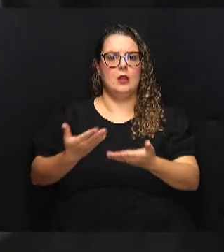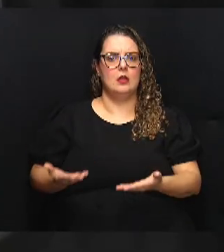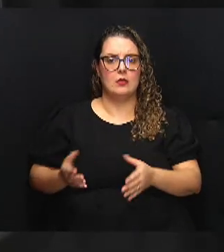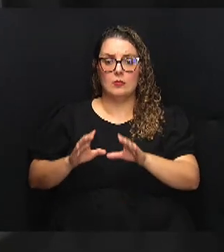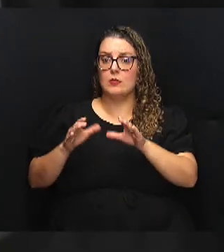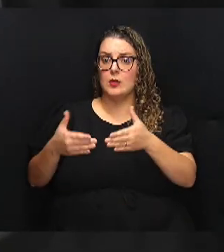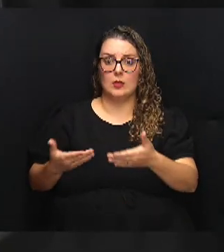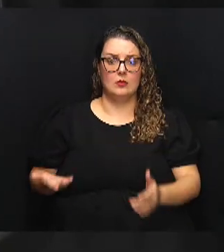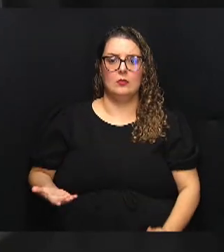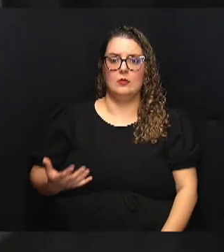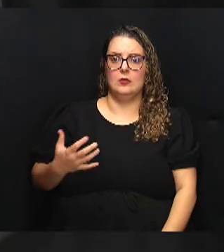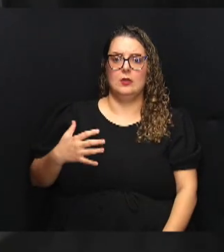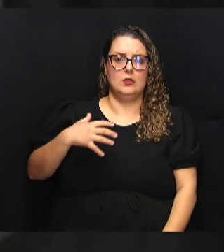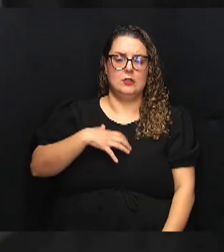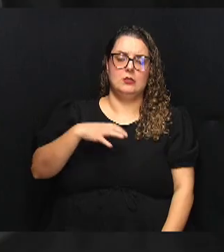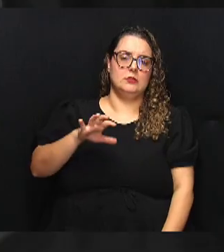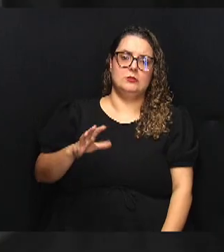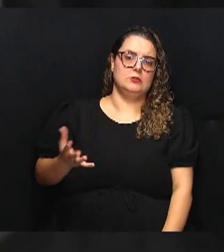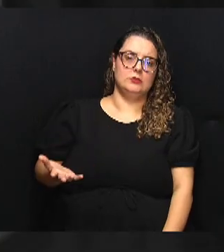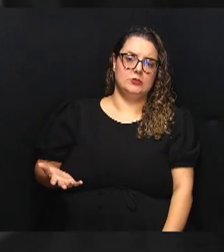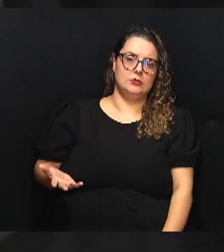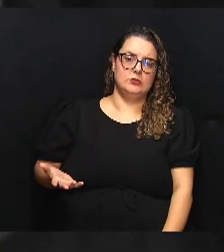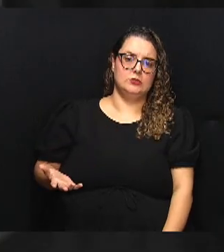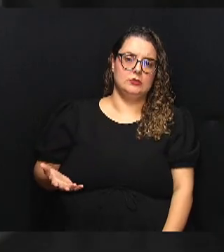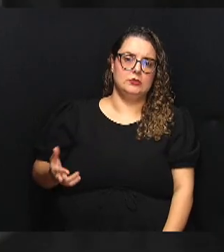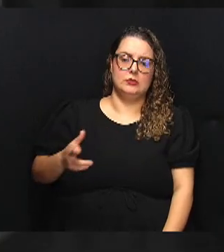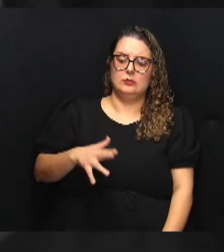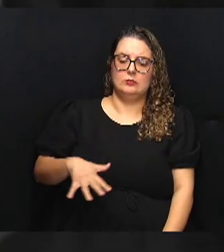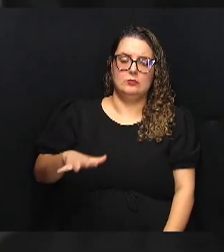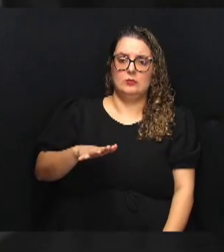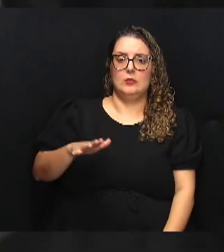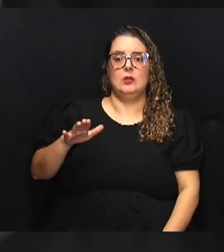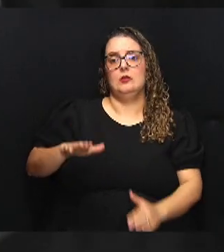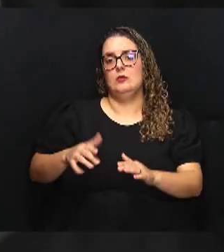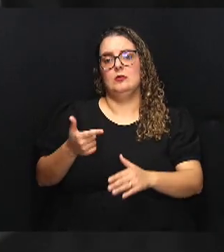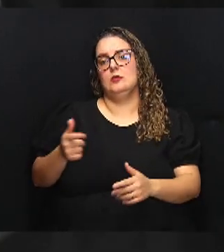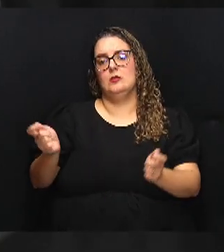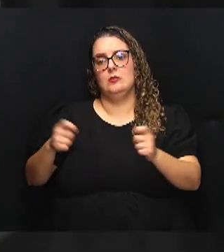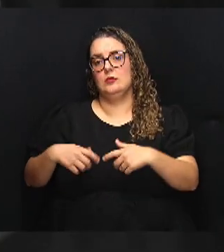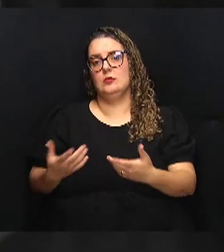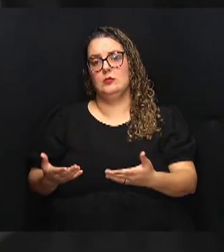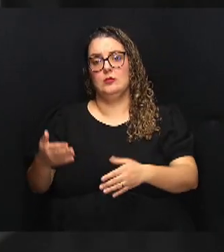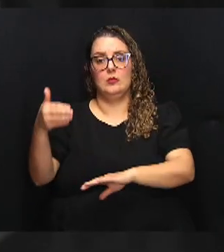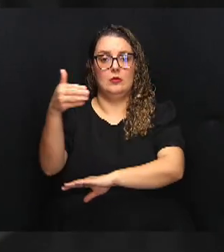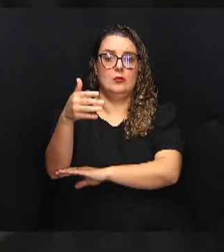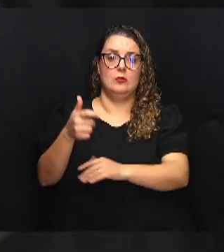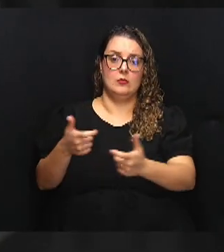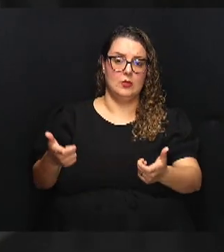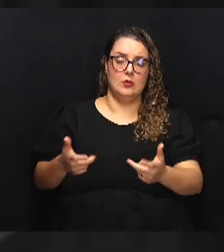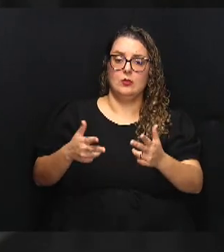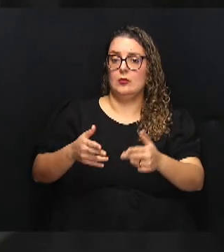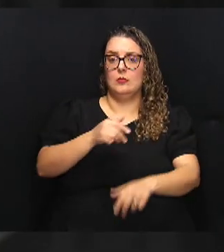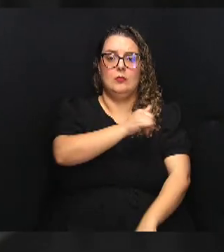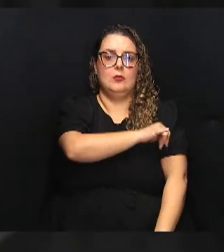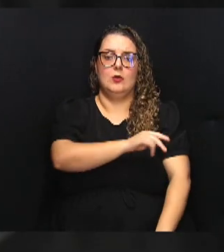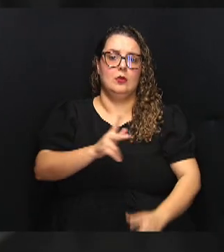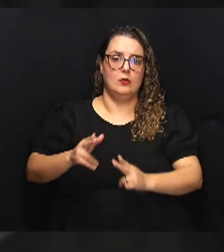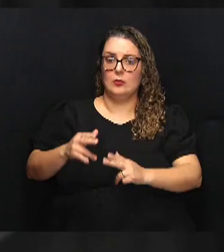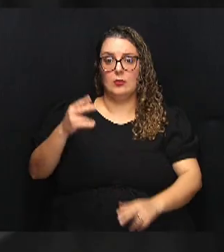conferência desse porte, né, para uma região que talvez não tenha uma capacidade hoteleira tão grande quanto o Rio de Janeiro, quanto São